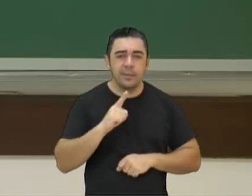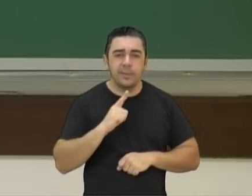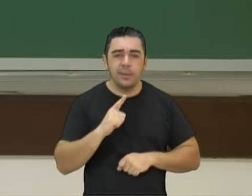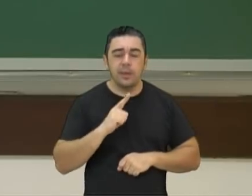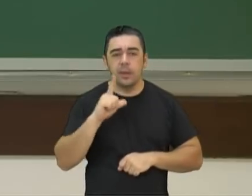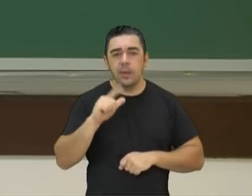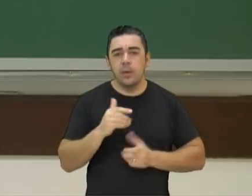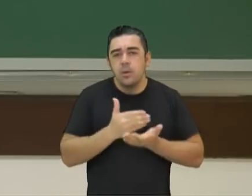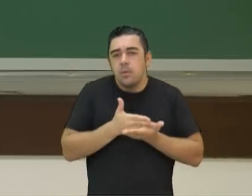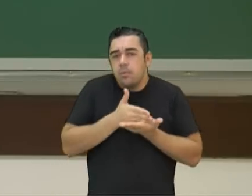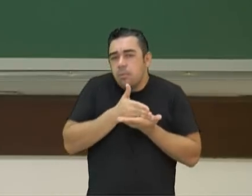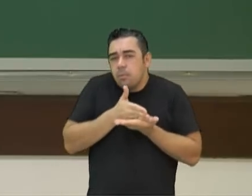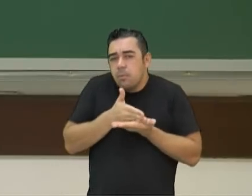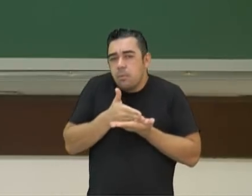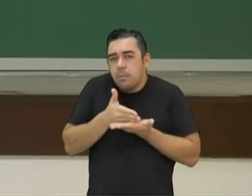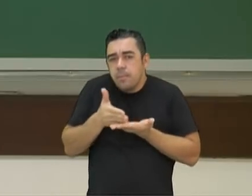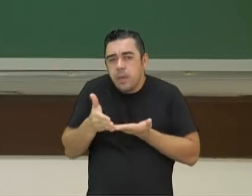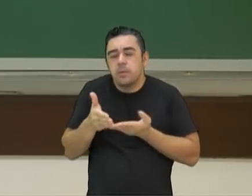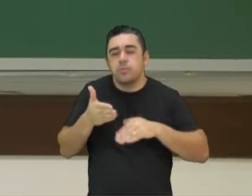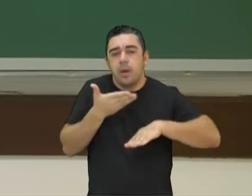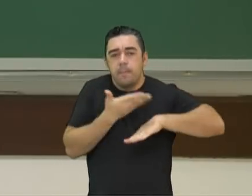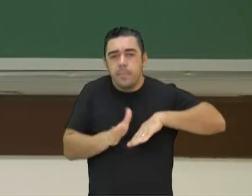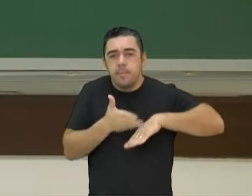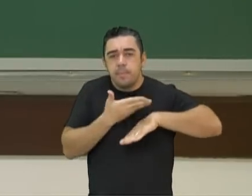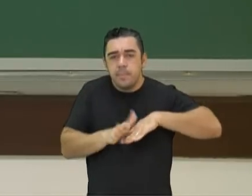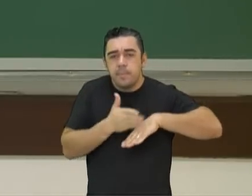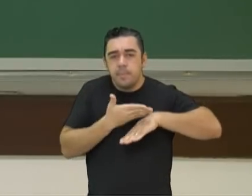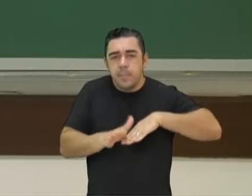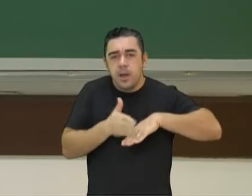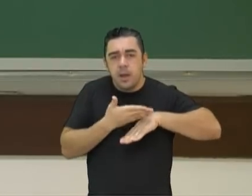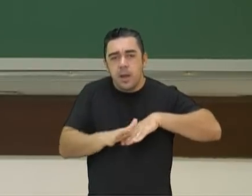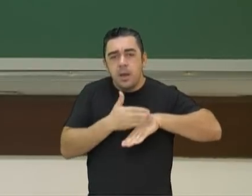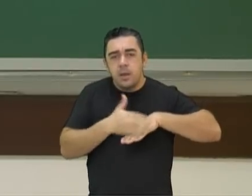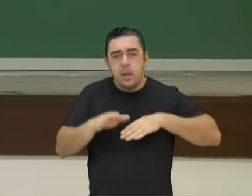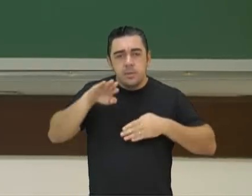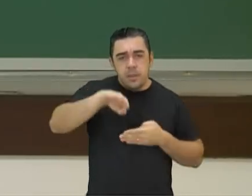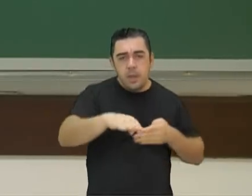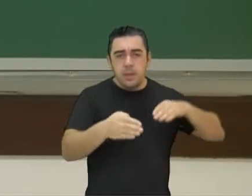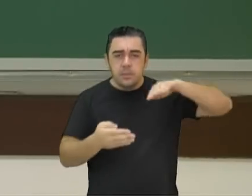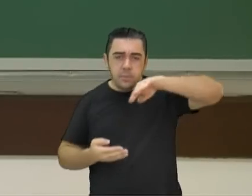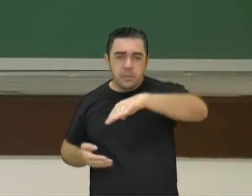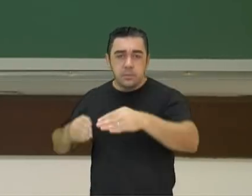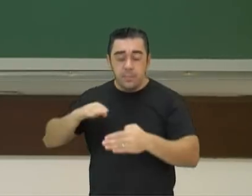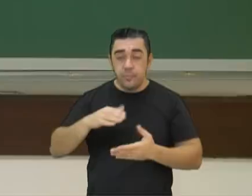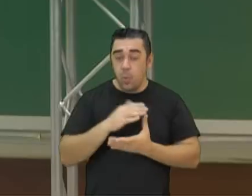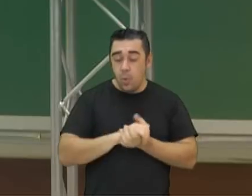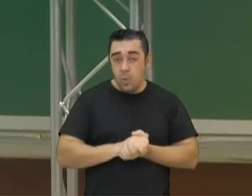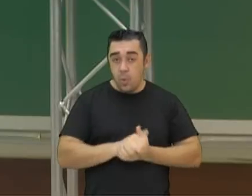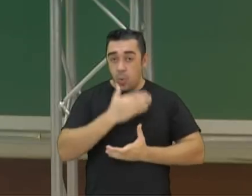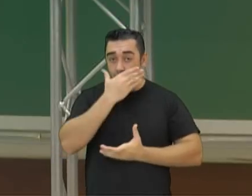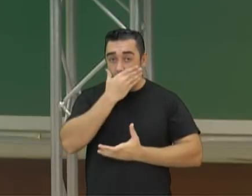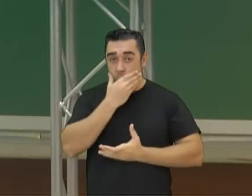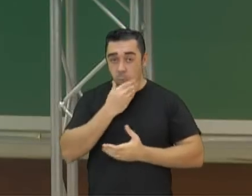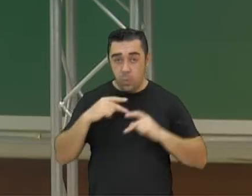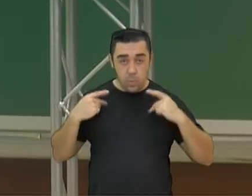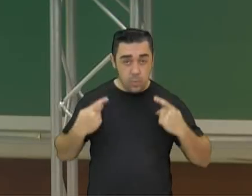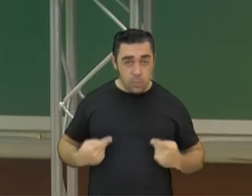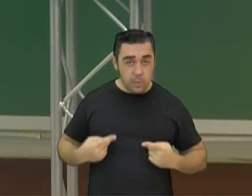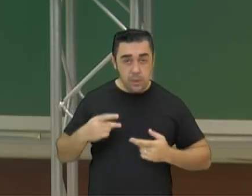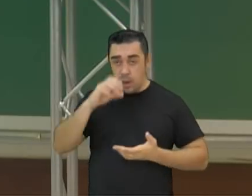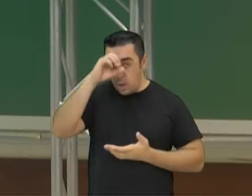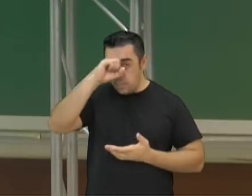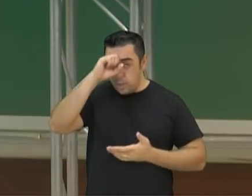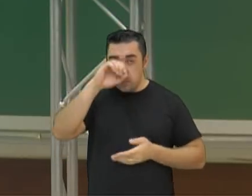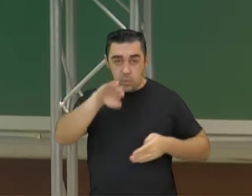início da prática do esporte de natação. O homem, quando aprendeu a nadar,